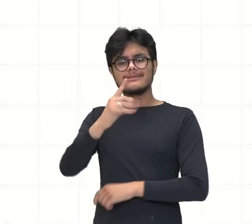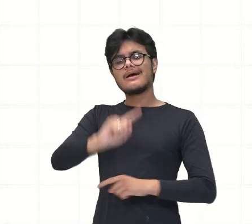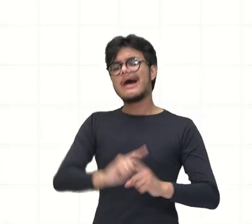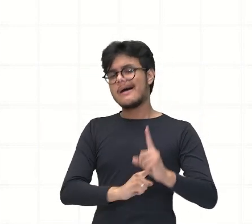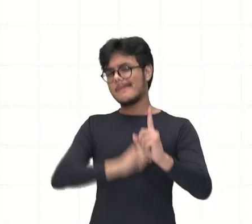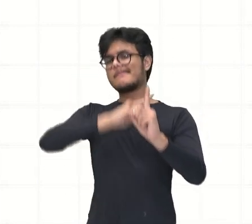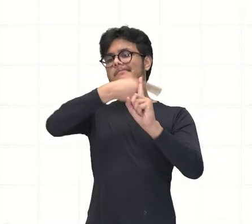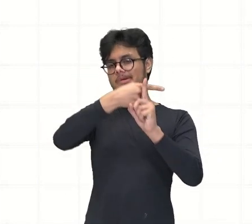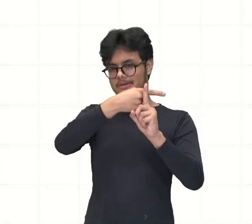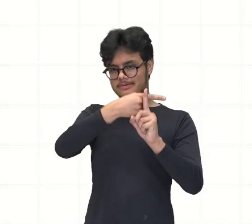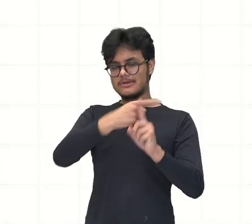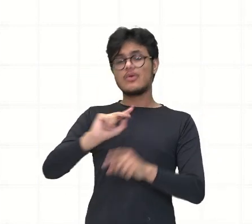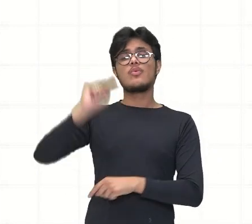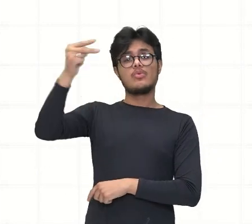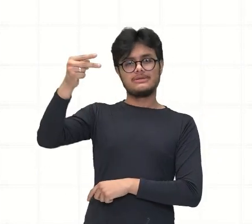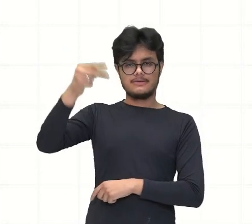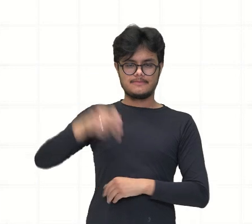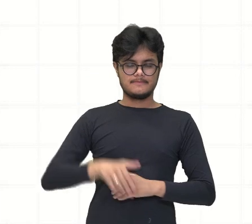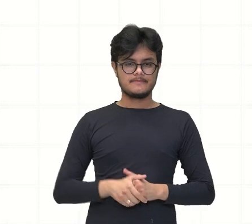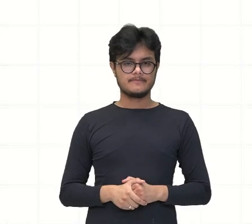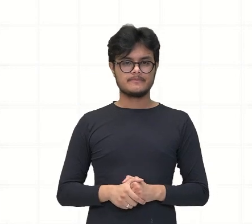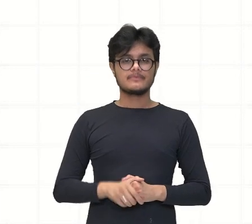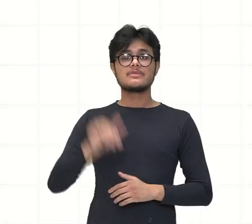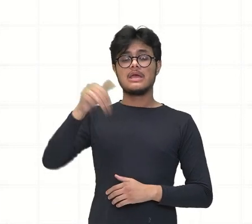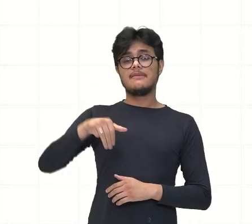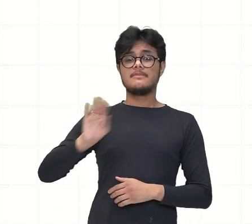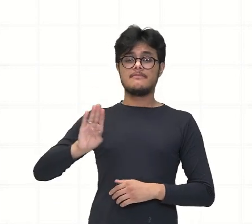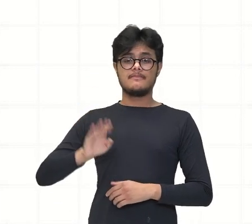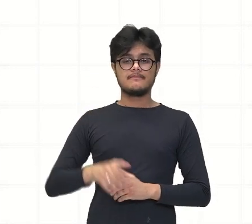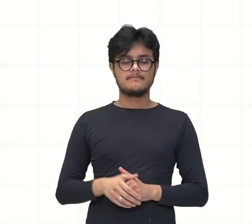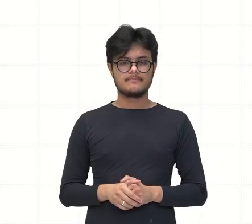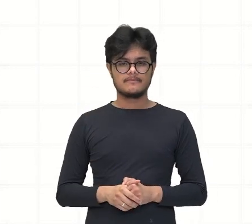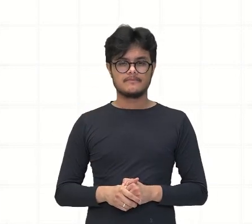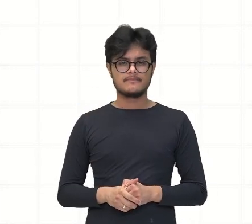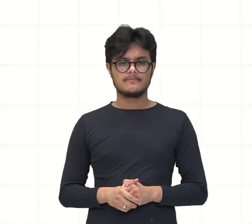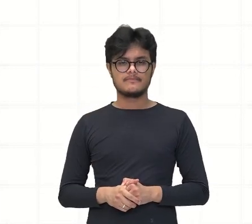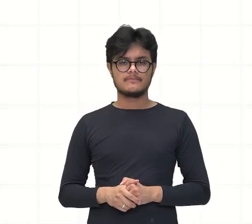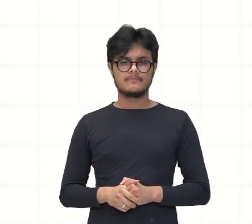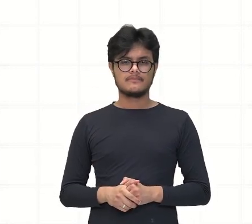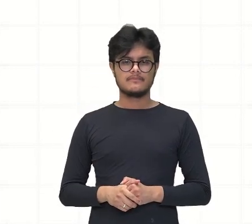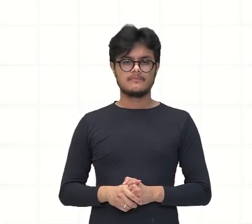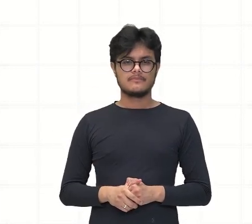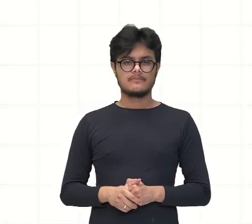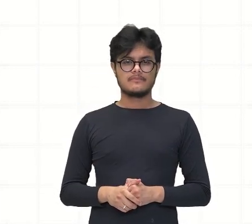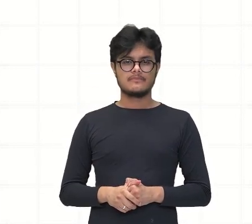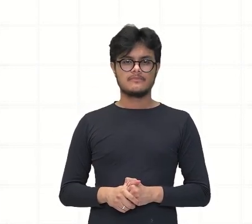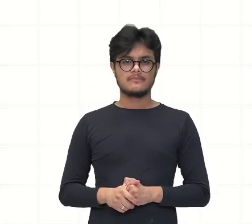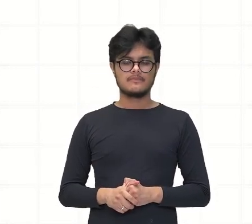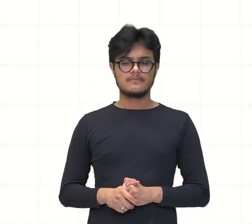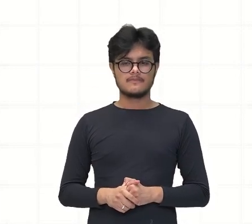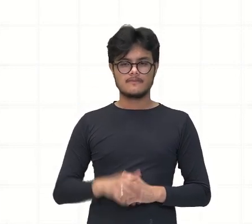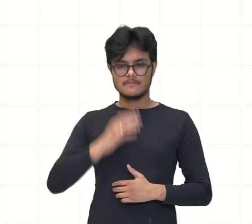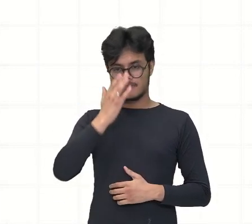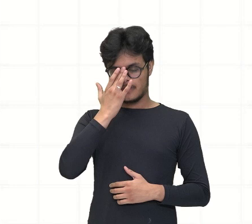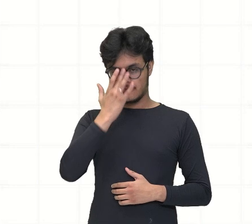1024 ao quadrado megabyte. Só para não trabalhar com números muito